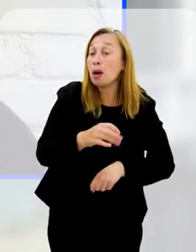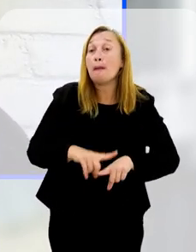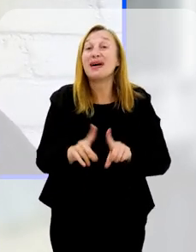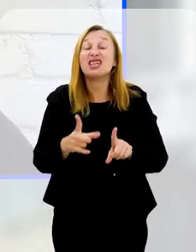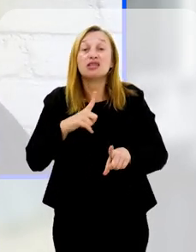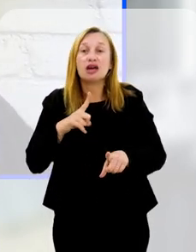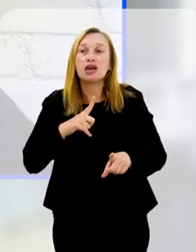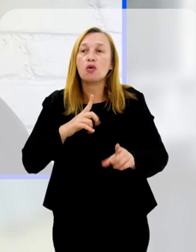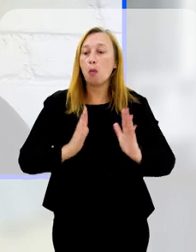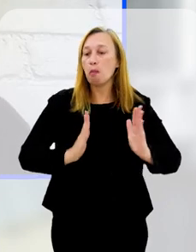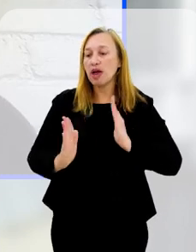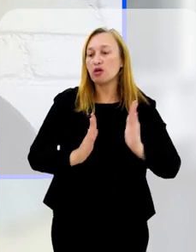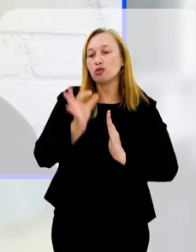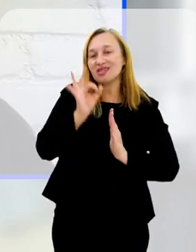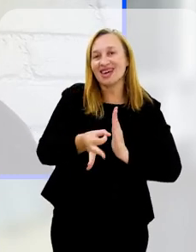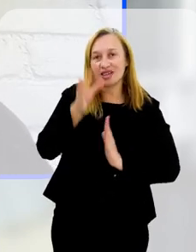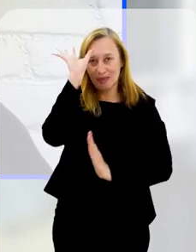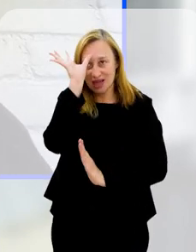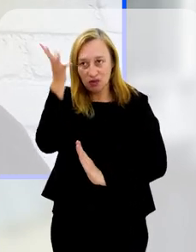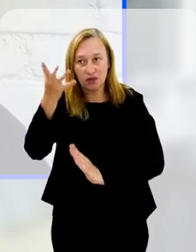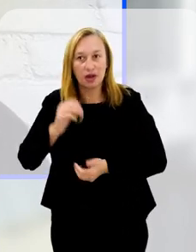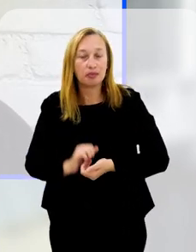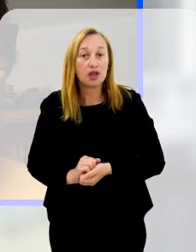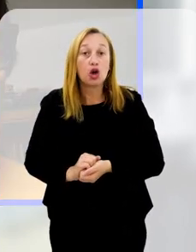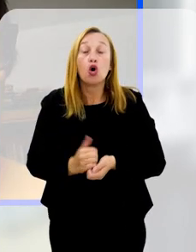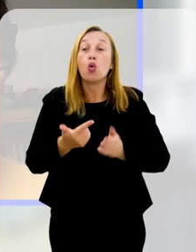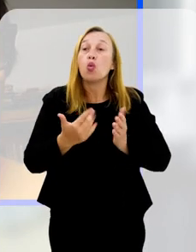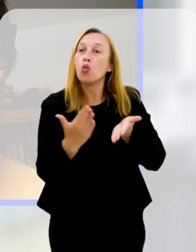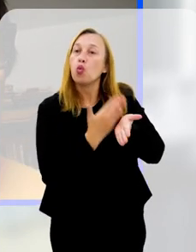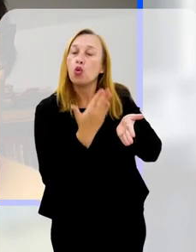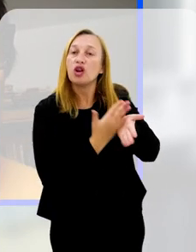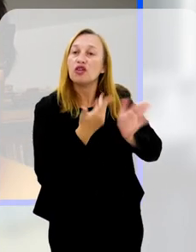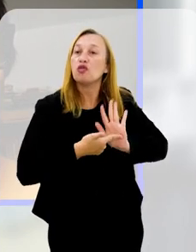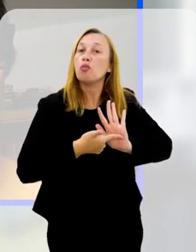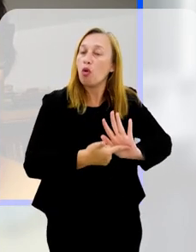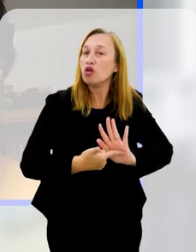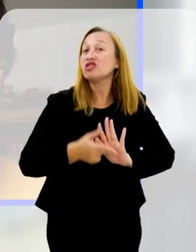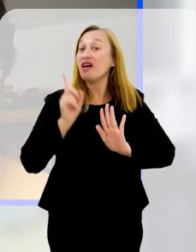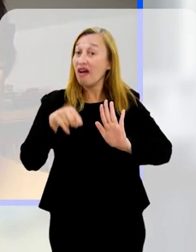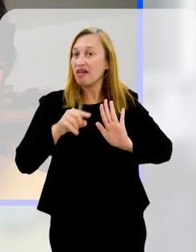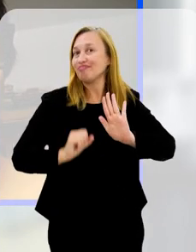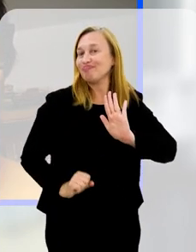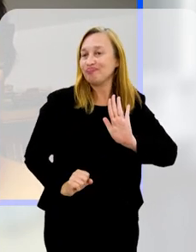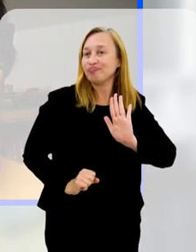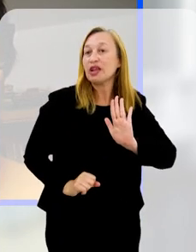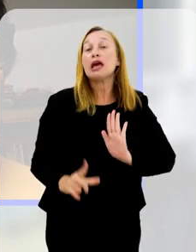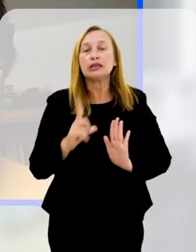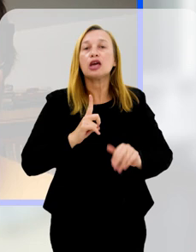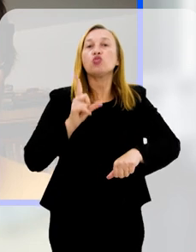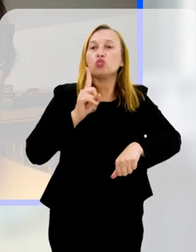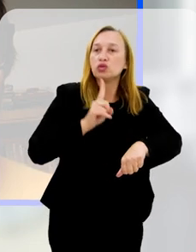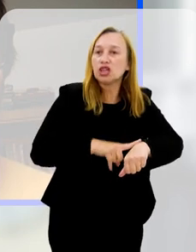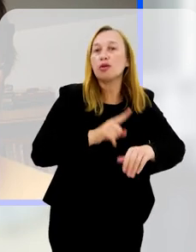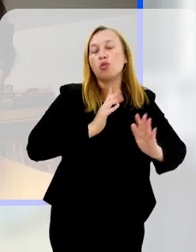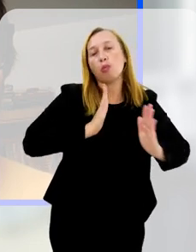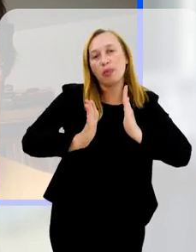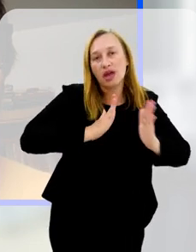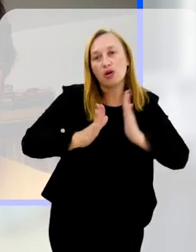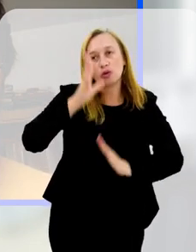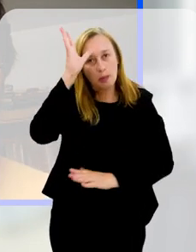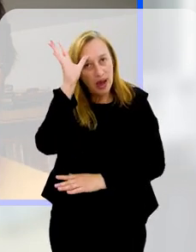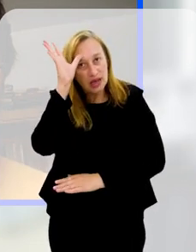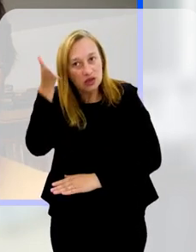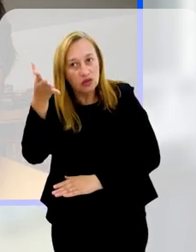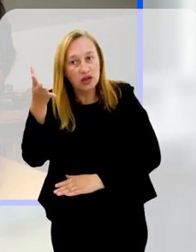mas existe um tempo para resolver as coisas. O que esse livro mostra, entre outras coisas, é isso: é que existe um tempo para